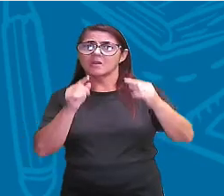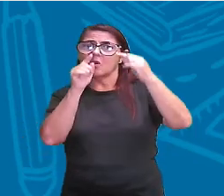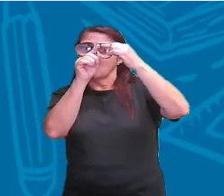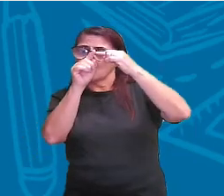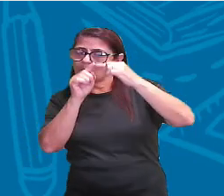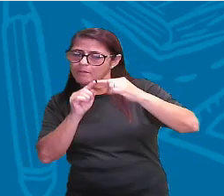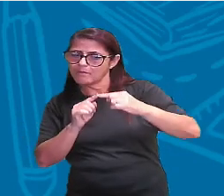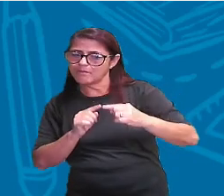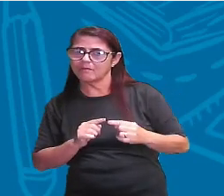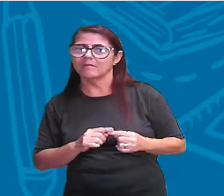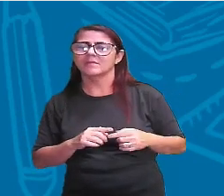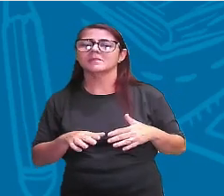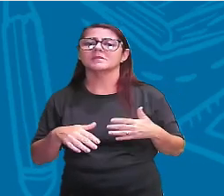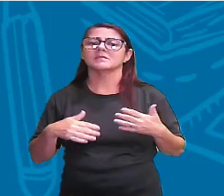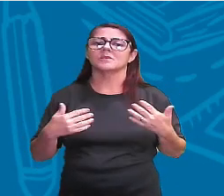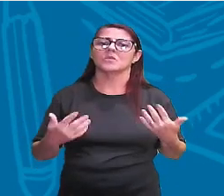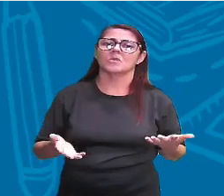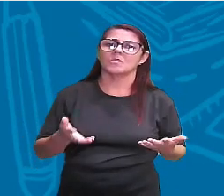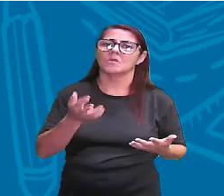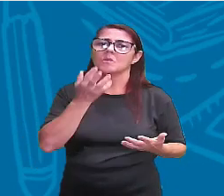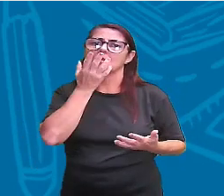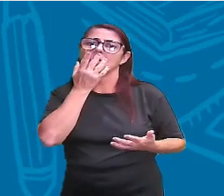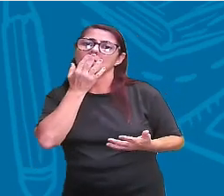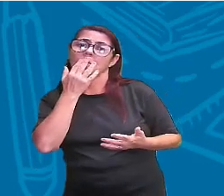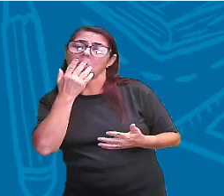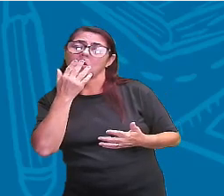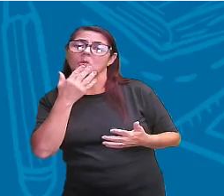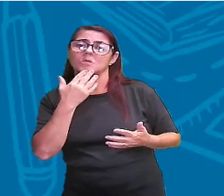está perguntando qual é a sua cor favorita.